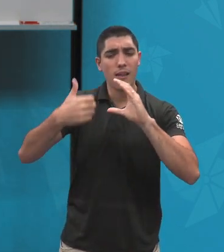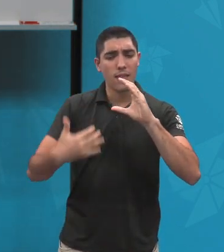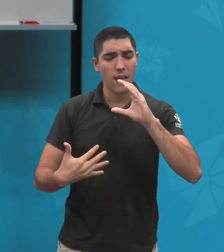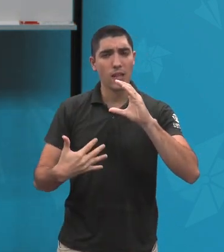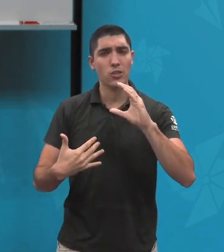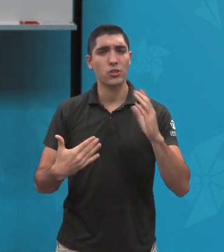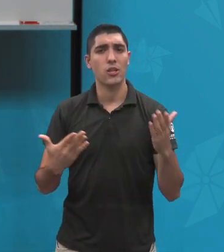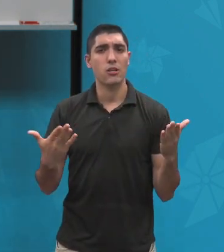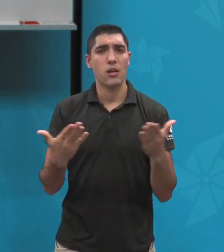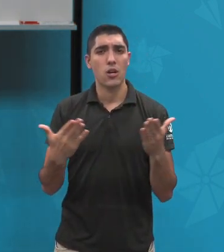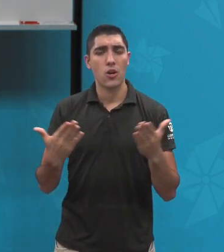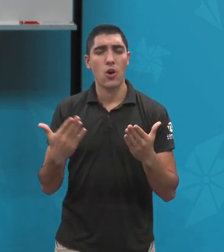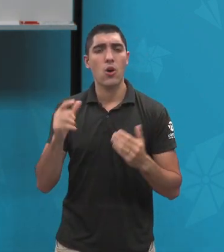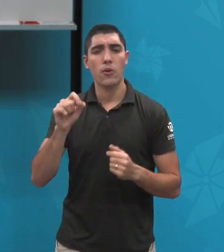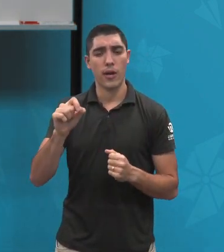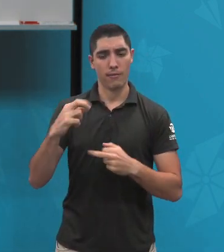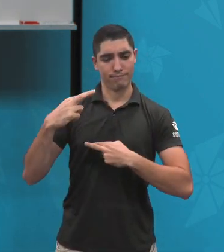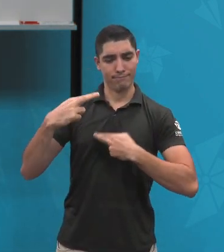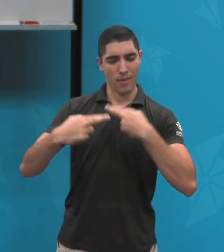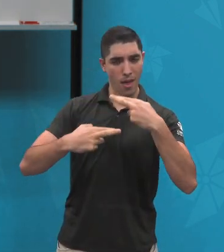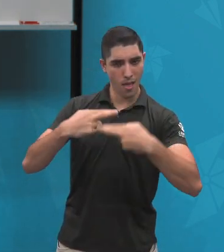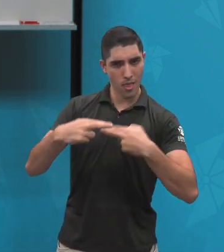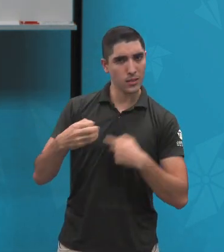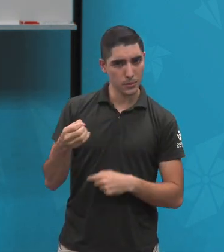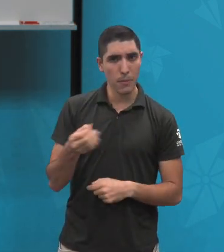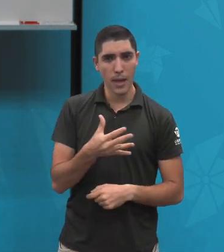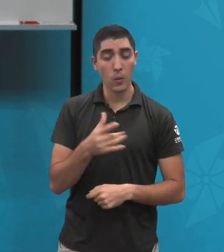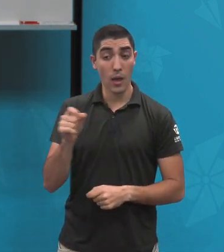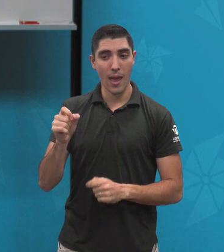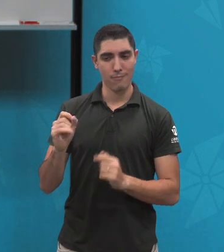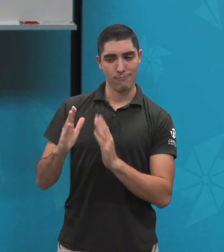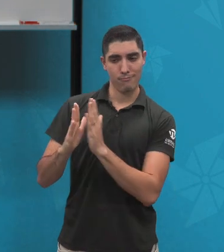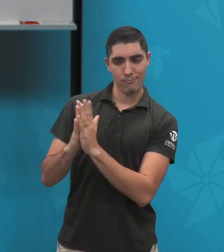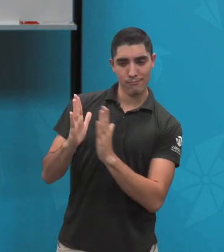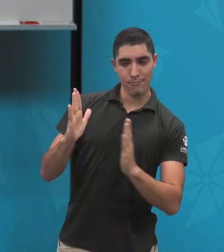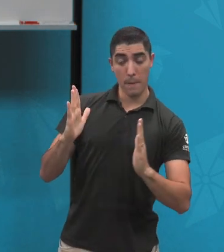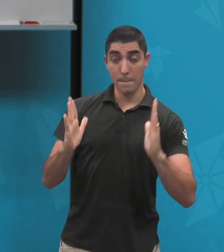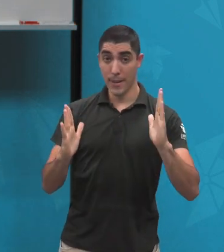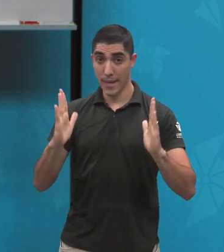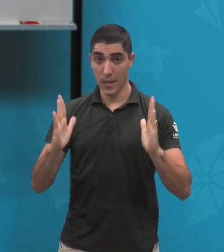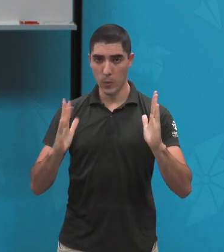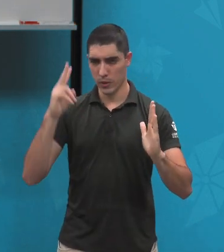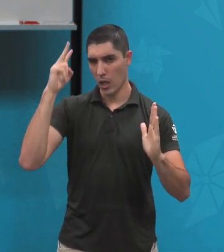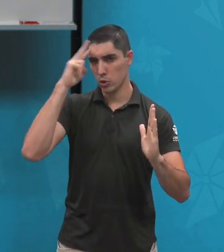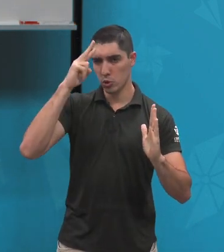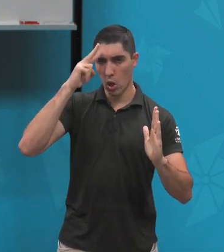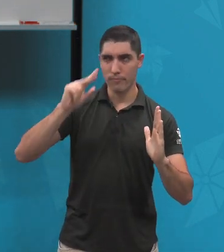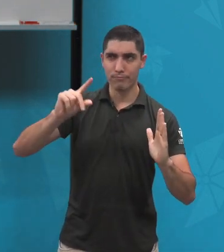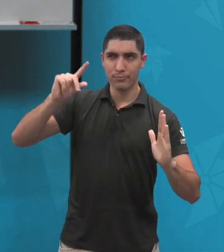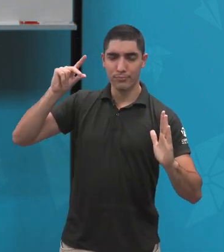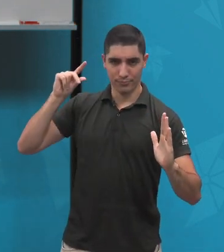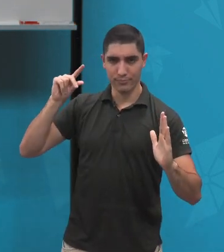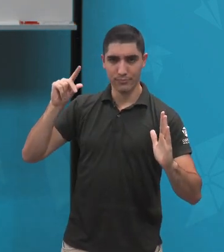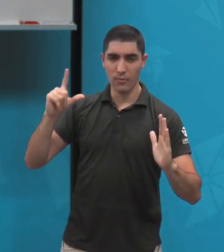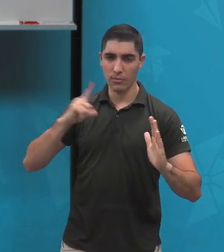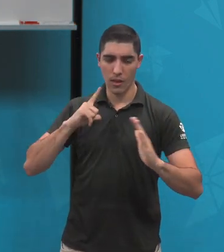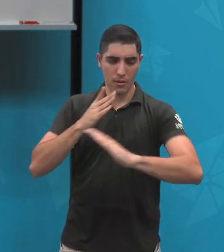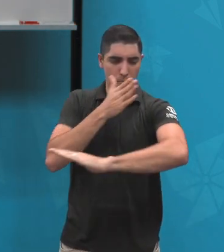gente chama de um momento do Renascimento, como um período histórico mais ou menos bem